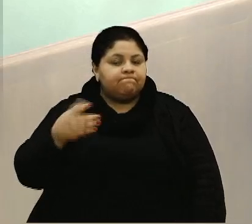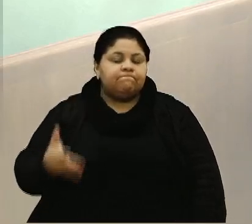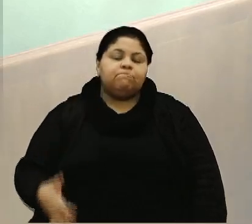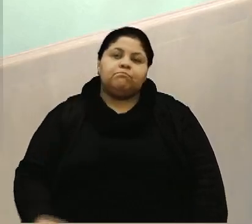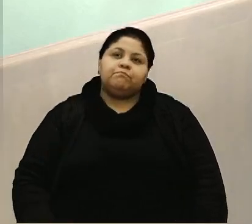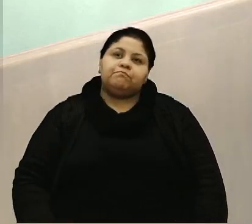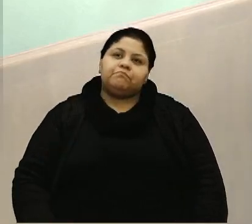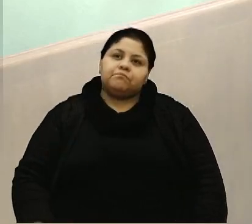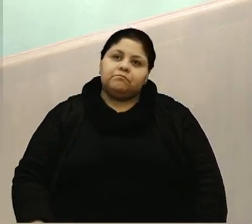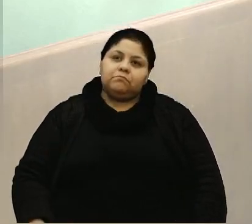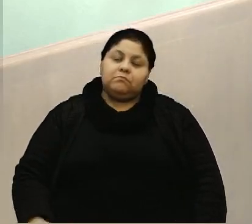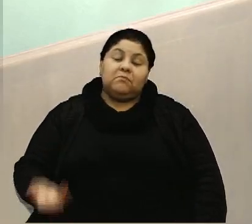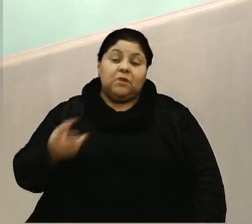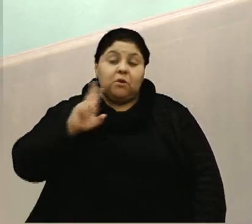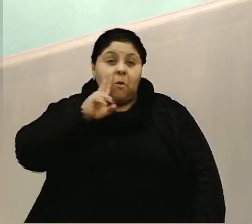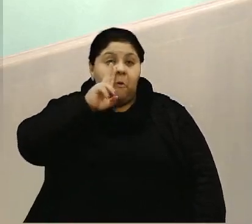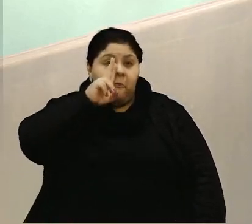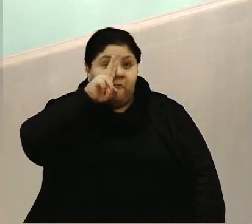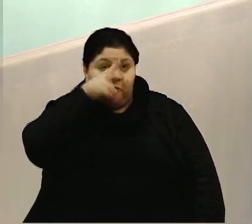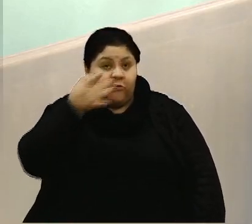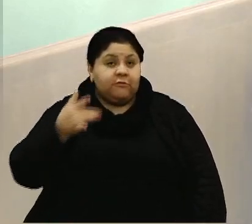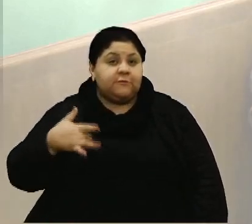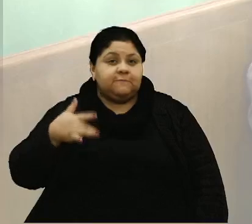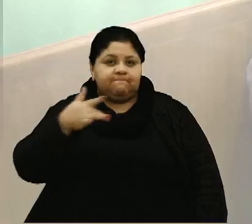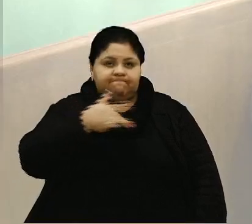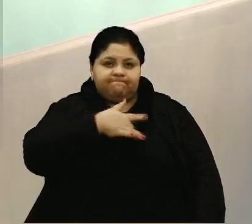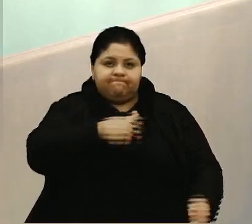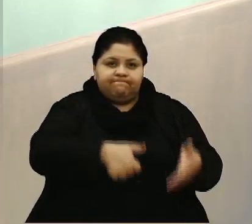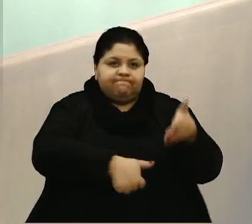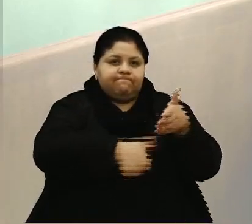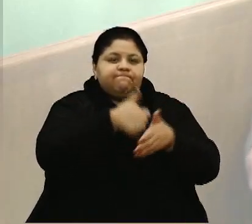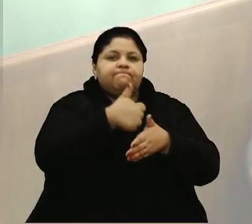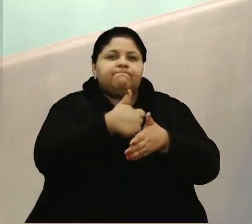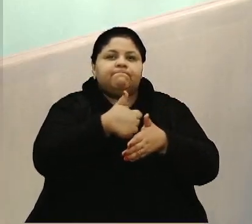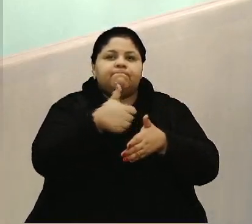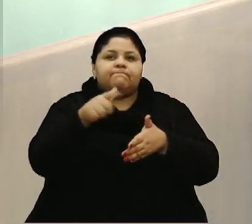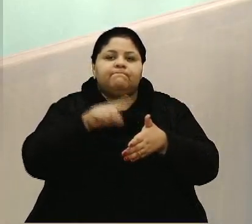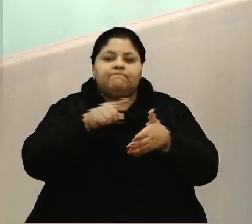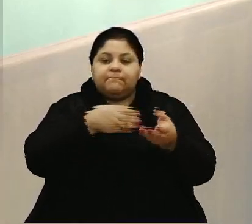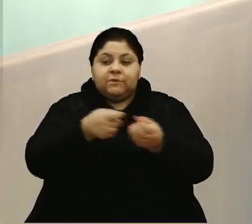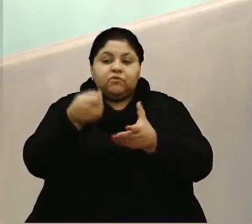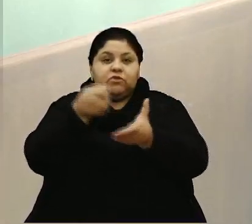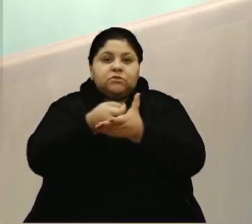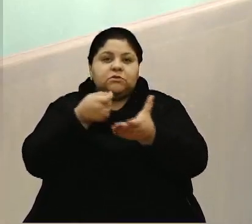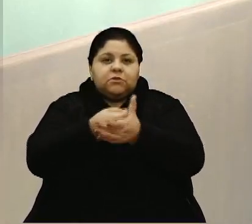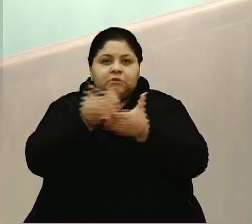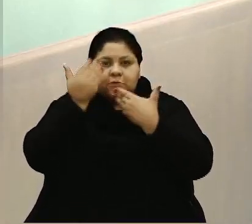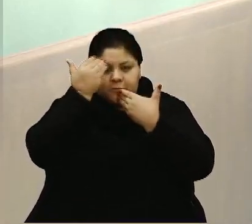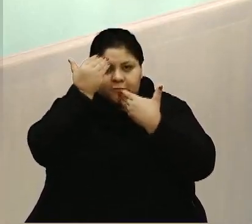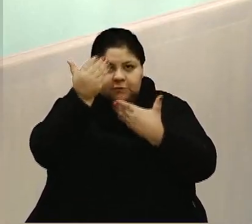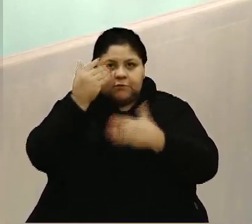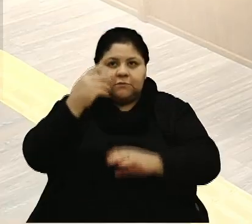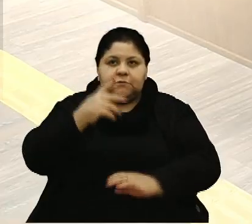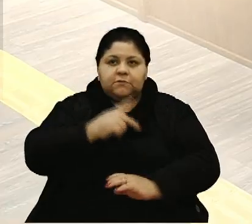uma força-tarefa na nossa saúde para que melhore, porque a gente tem muita cobrança. Obrigado, senhora presidente.